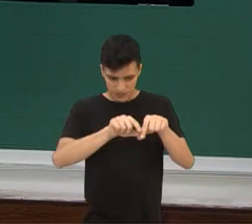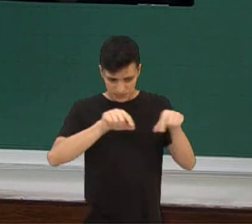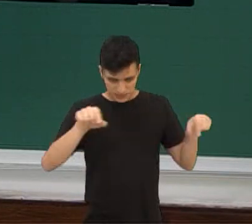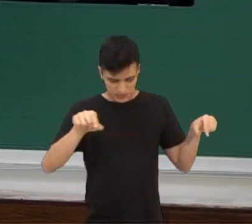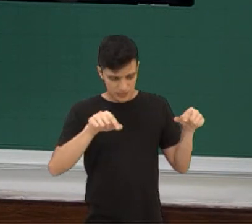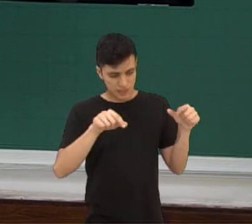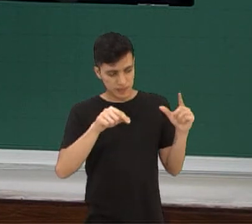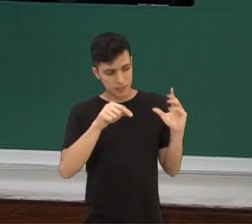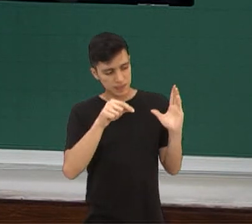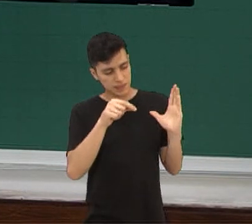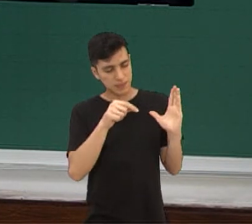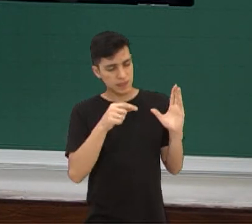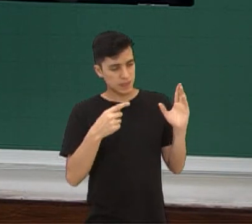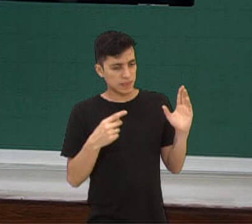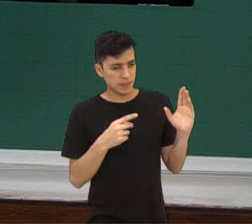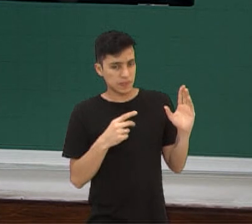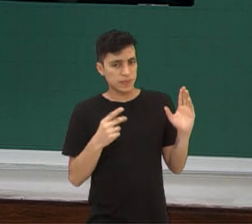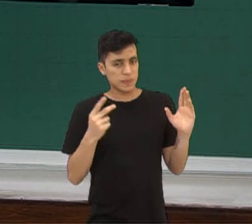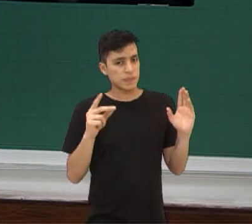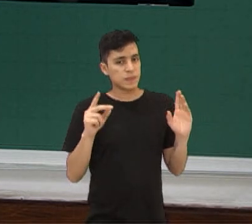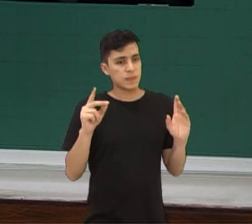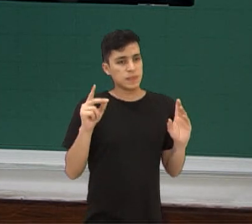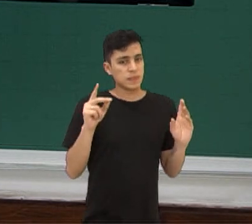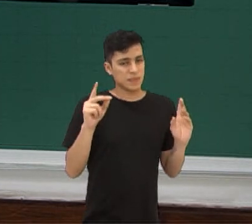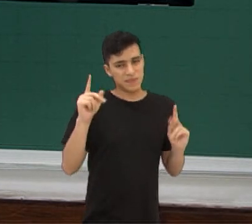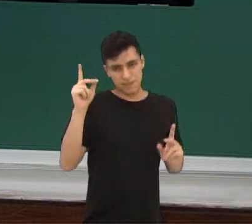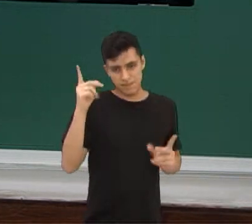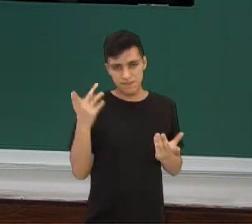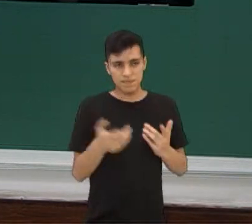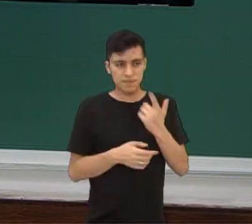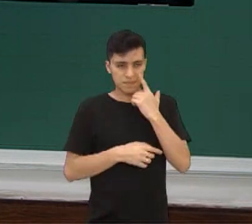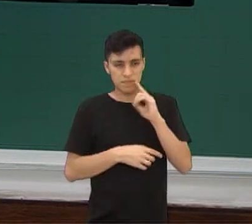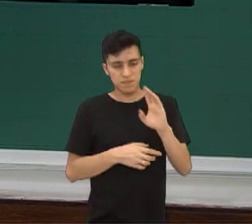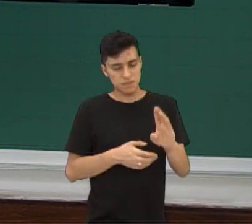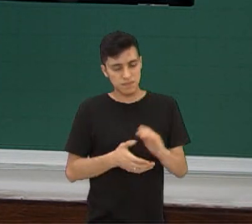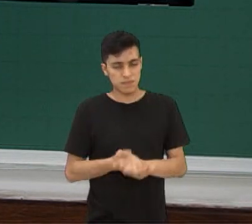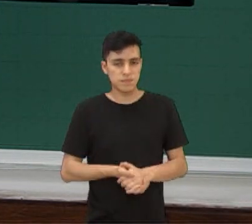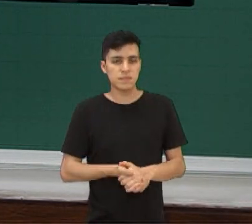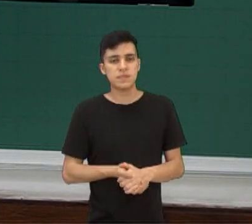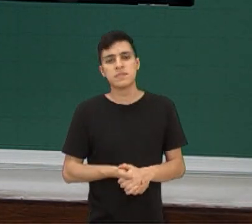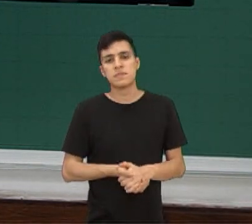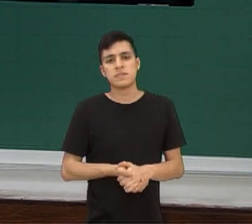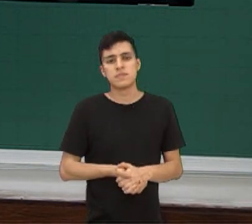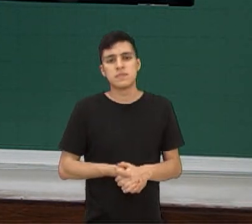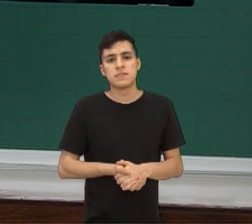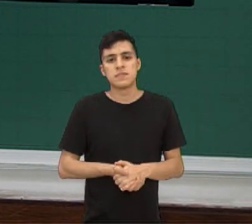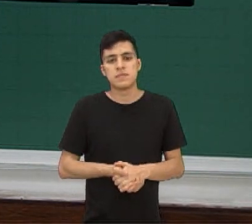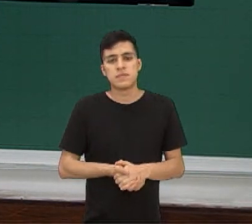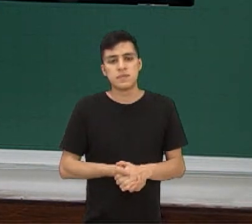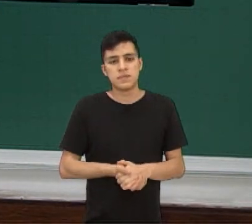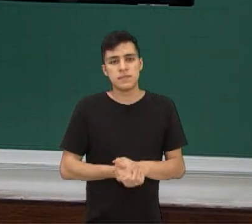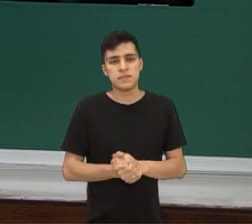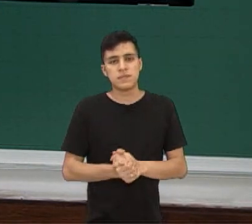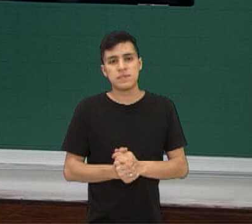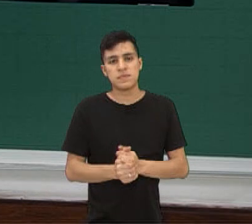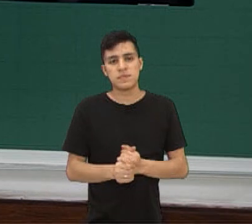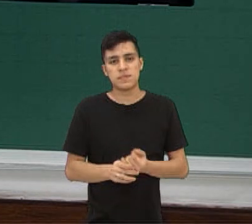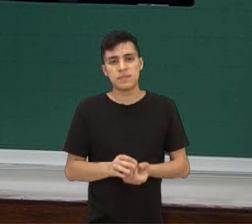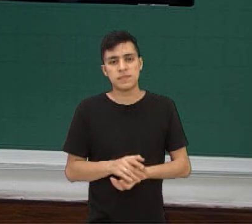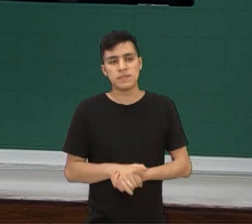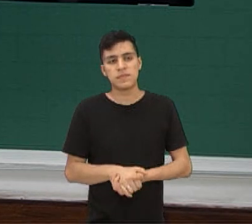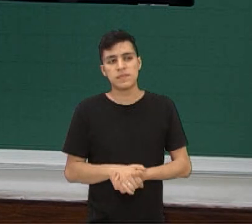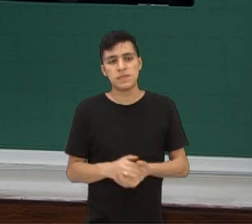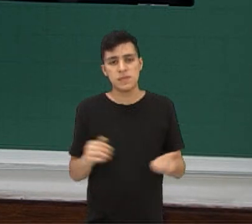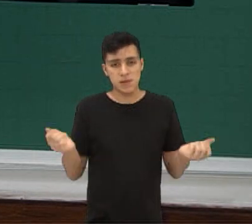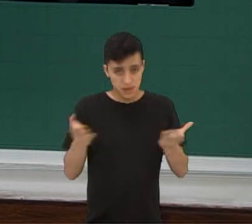la pena. Então, será que se quedou ou chegou a ser? E letra B. Este é o nieto de Dr. Villanueva. O espaço que